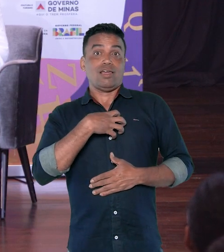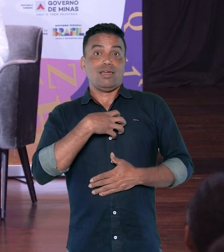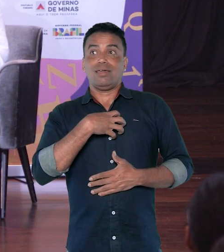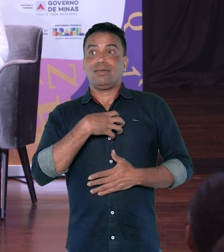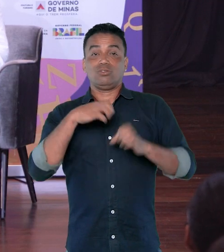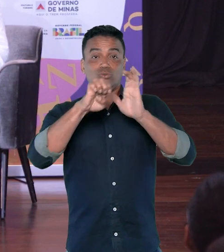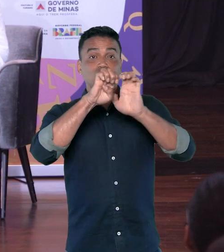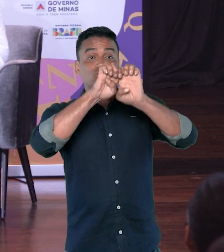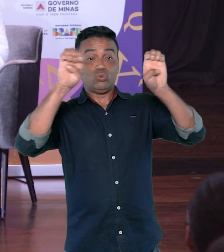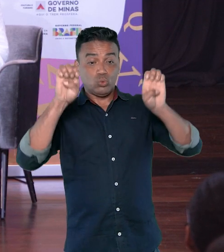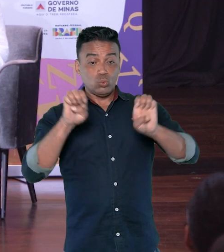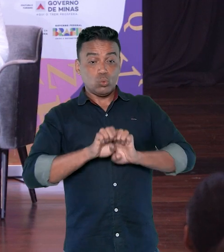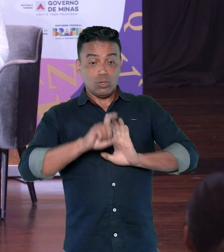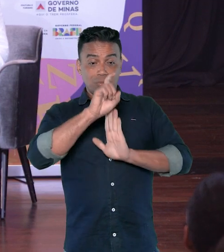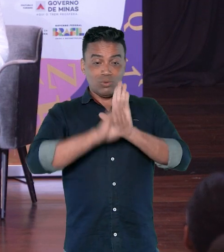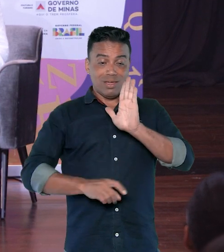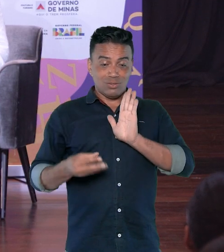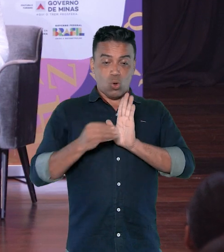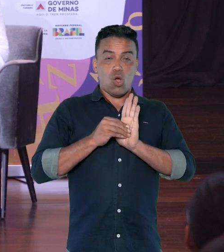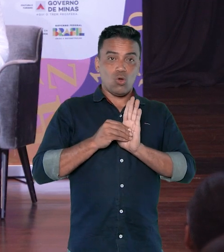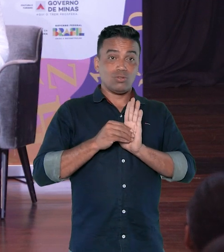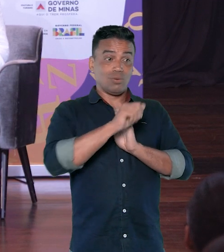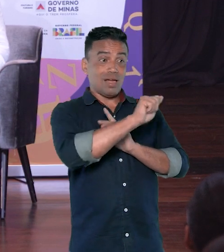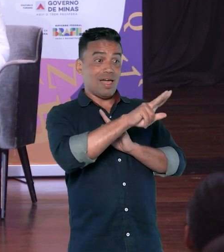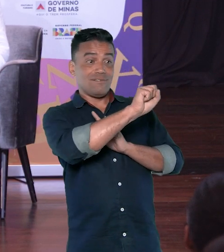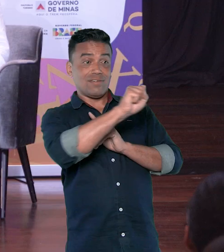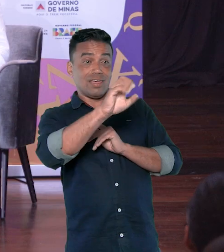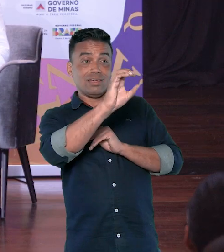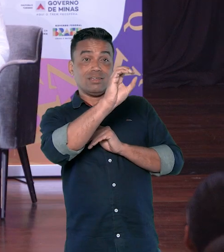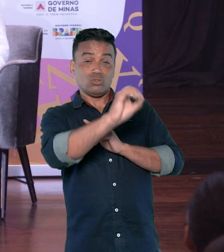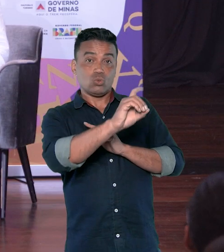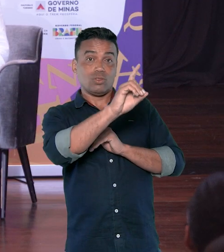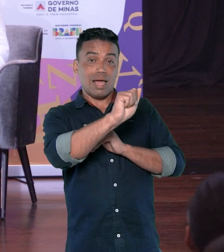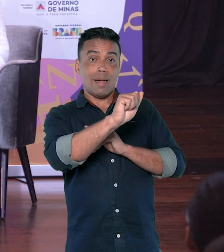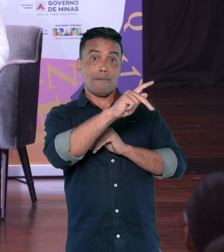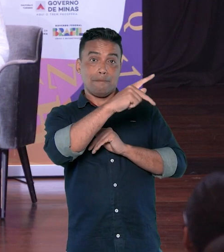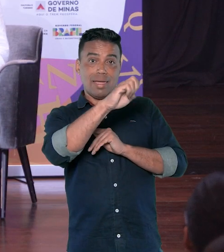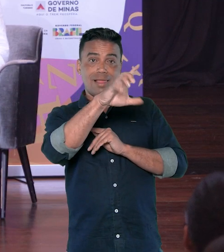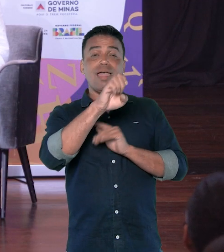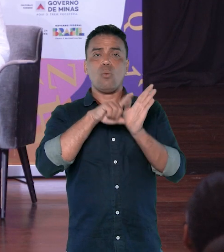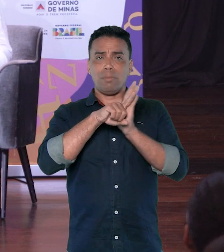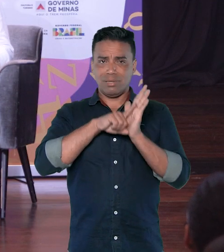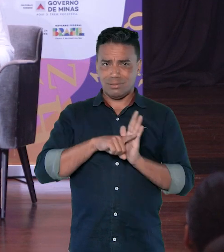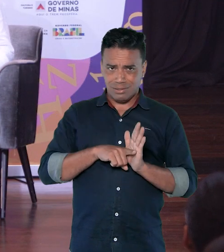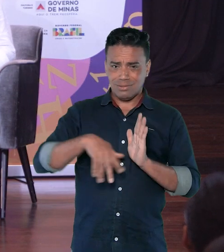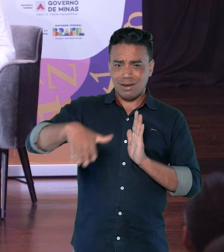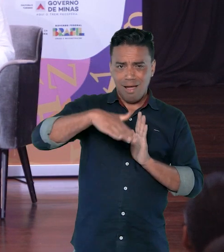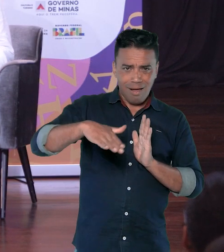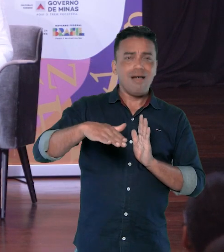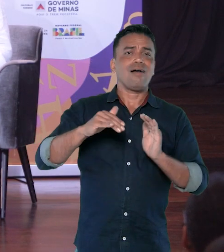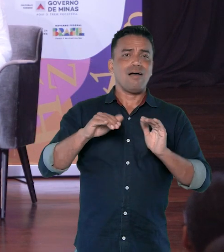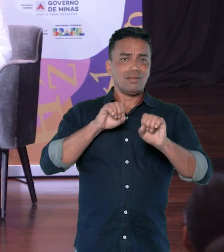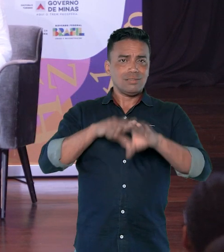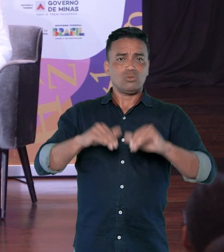né, do texto. O Avesso da Pele é uma investigação acadêmica que eu fiz durante